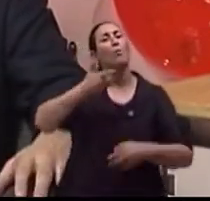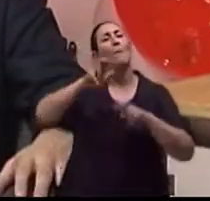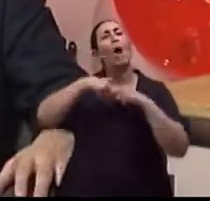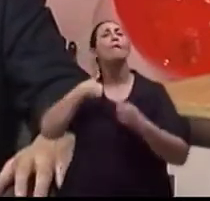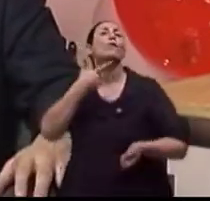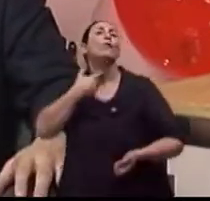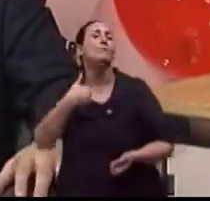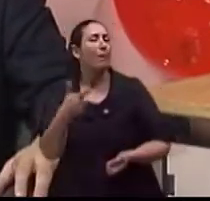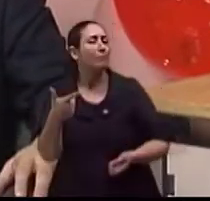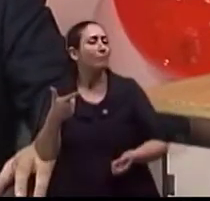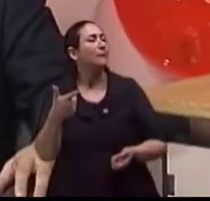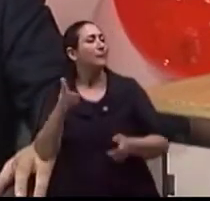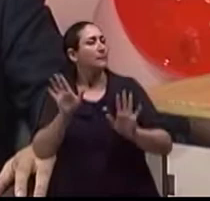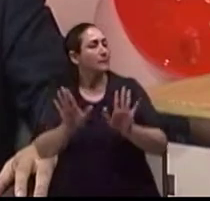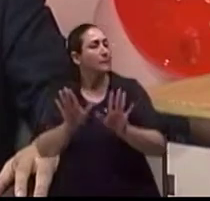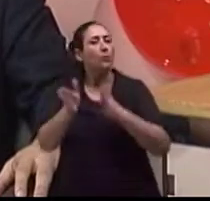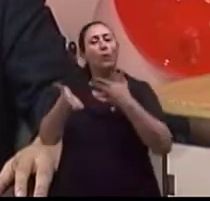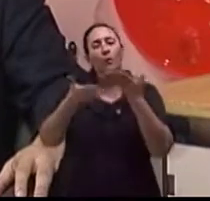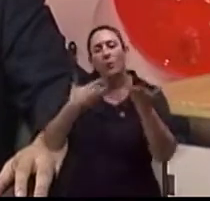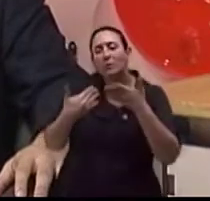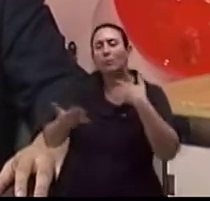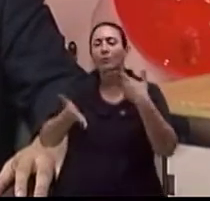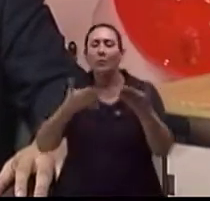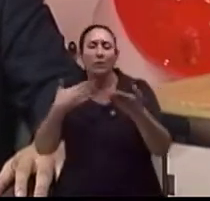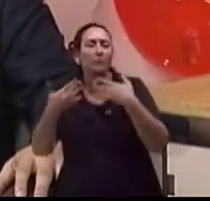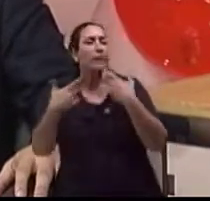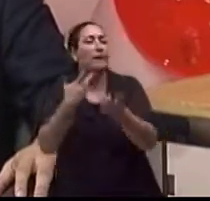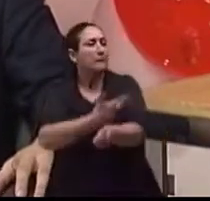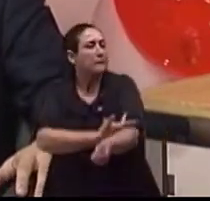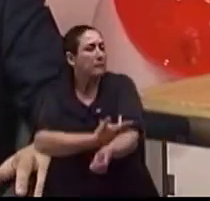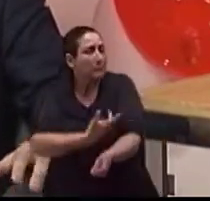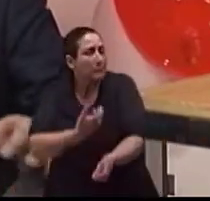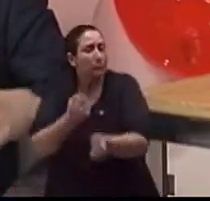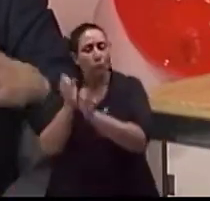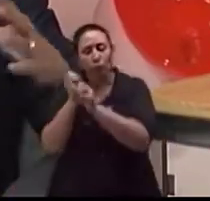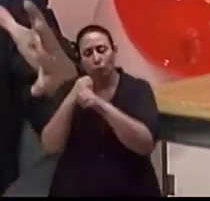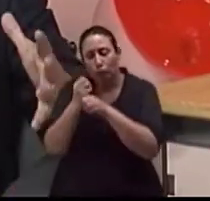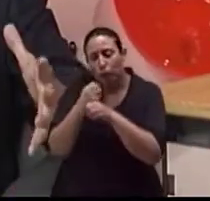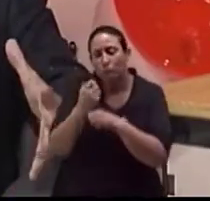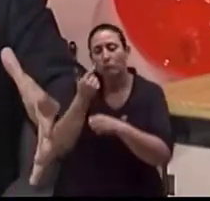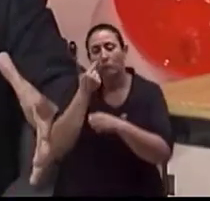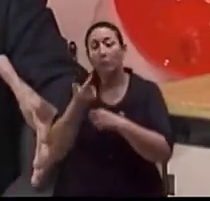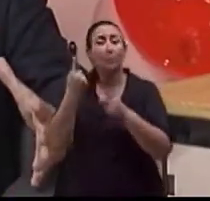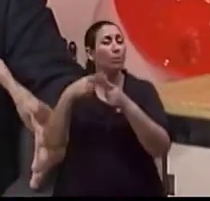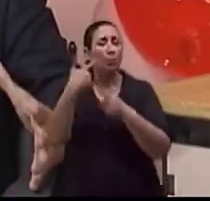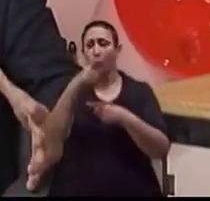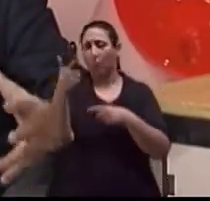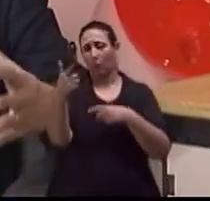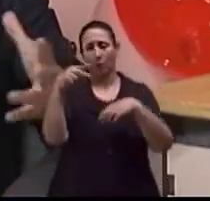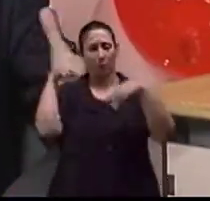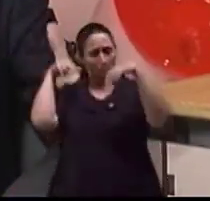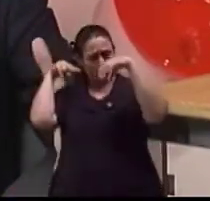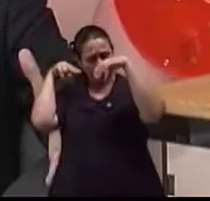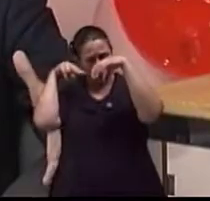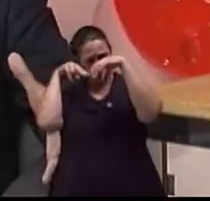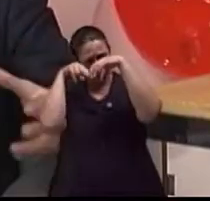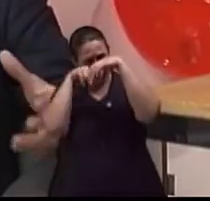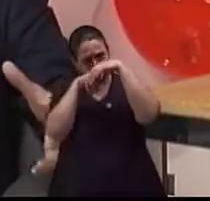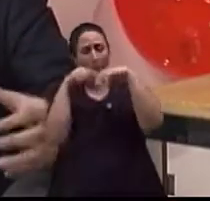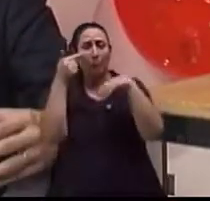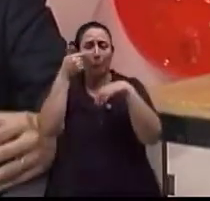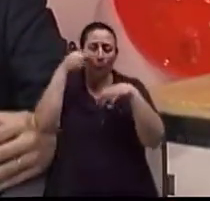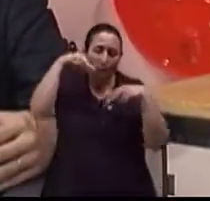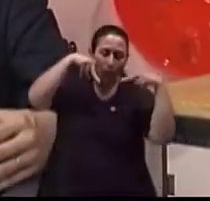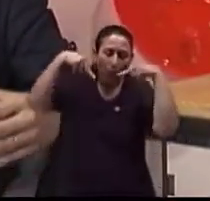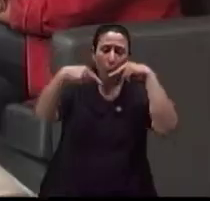rotineiros porque não existe um exame má tomografia computadorizada por exemplo para a